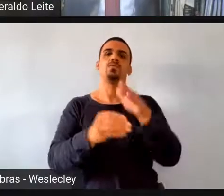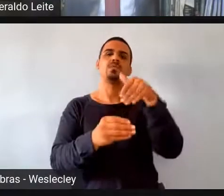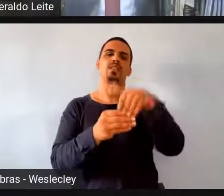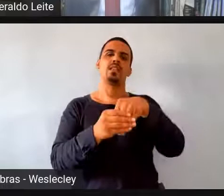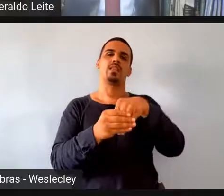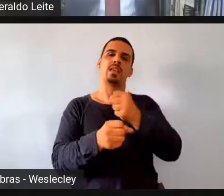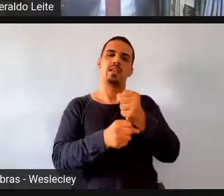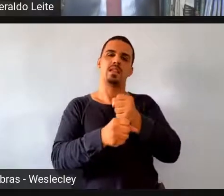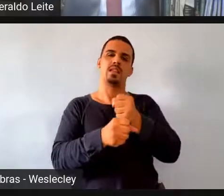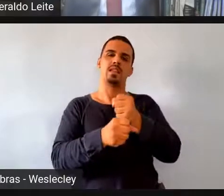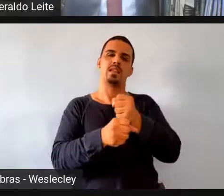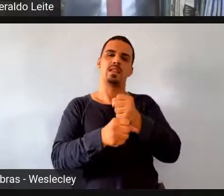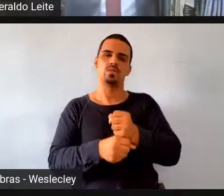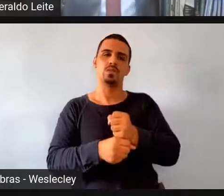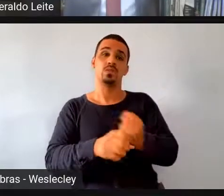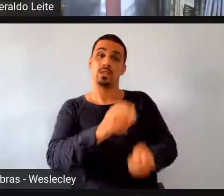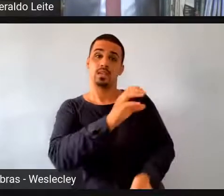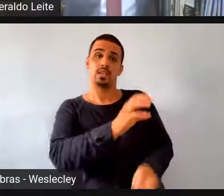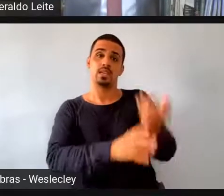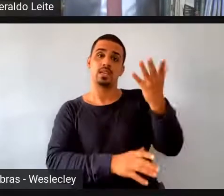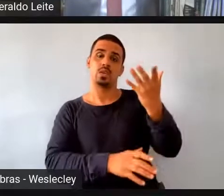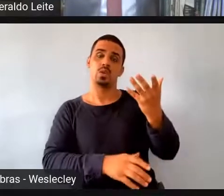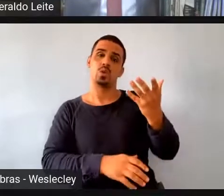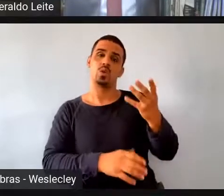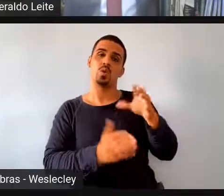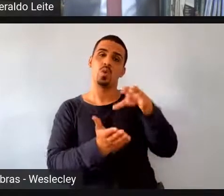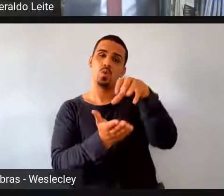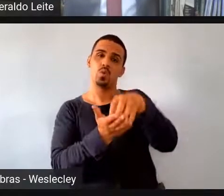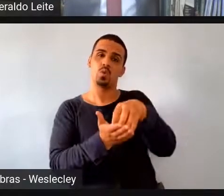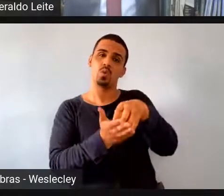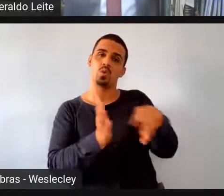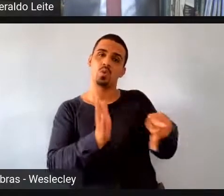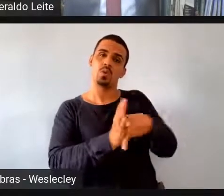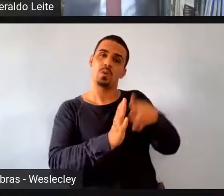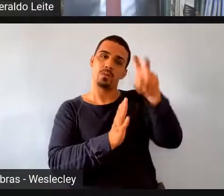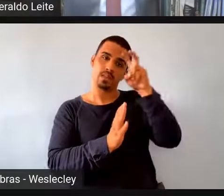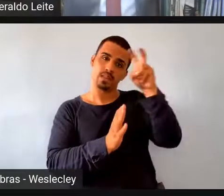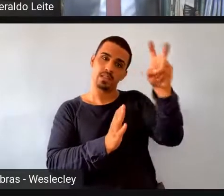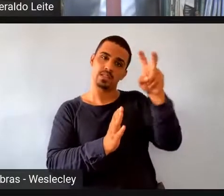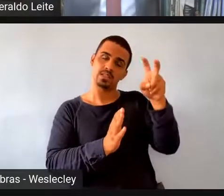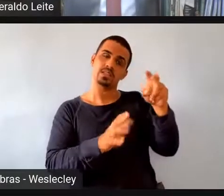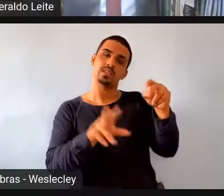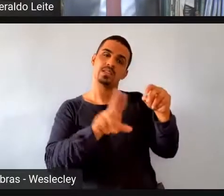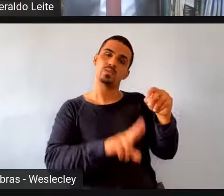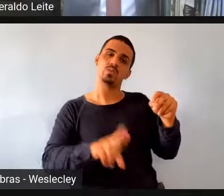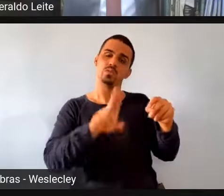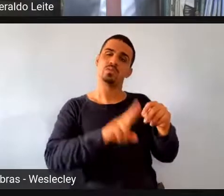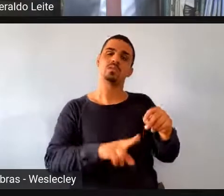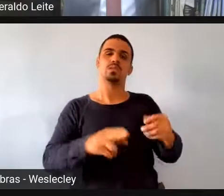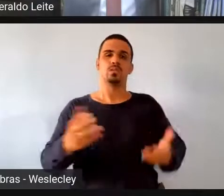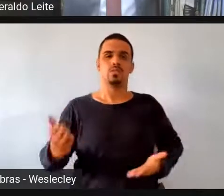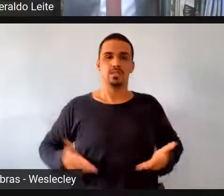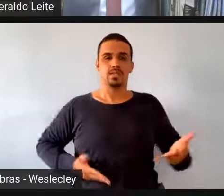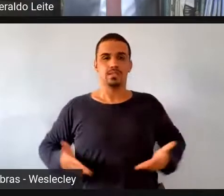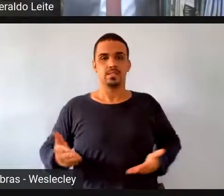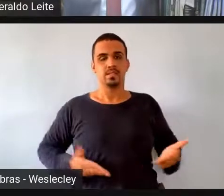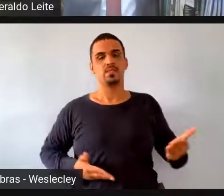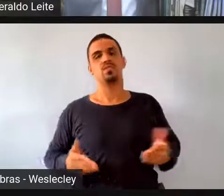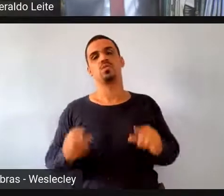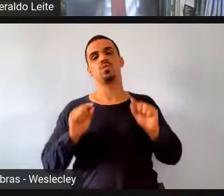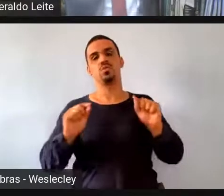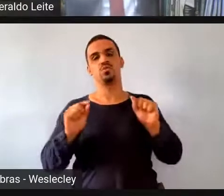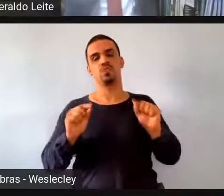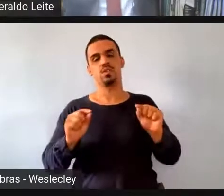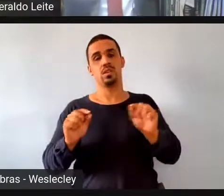é que criou-se um núcleo de inteligência no âmbito do TSE, envolvendo servidores, né, tanto